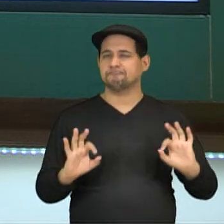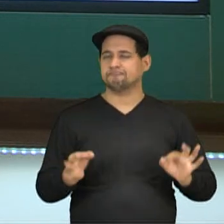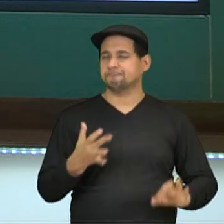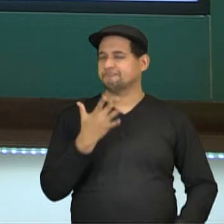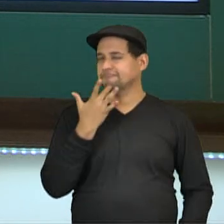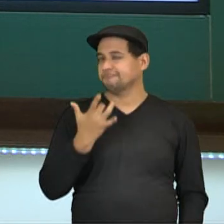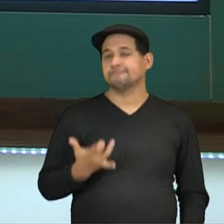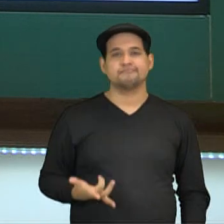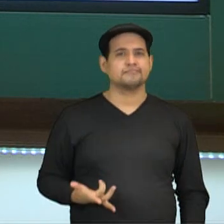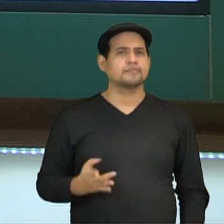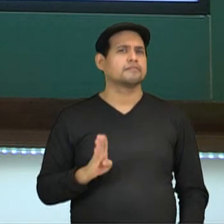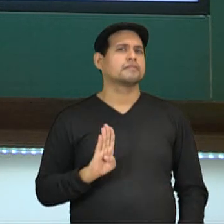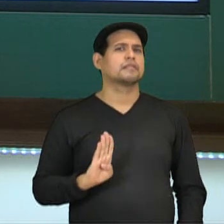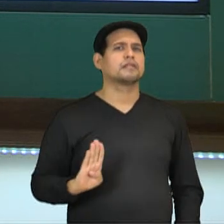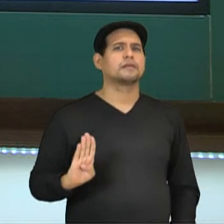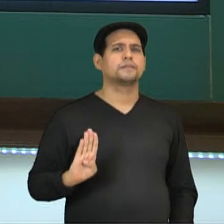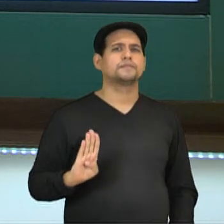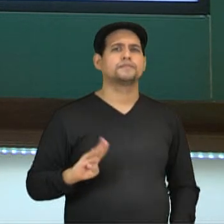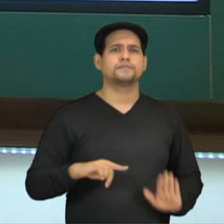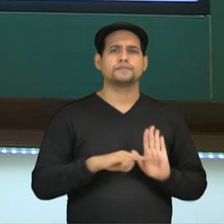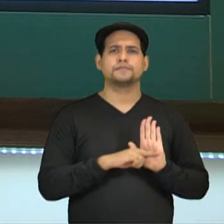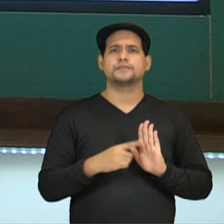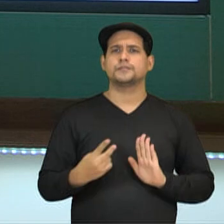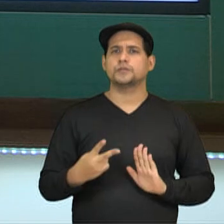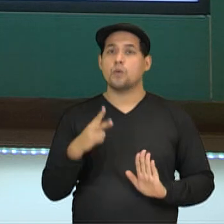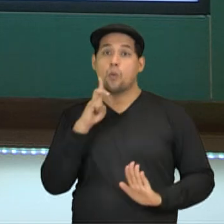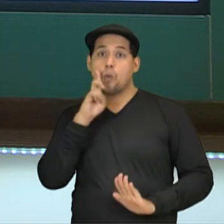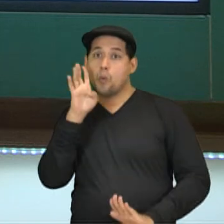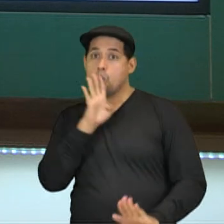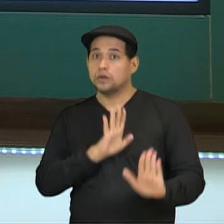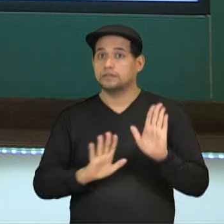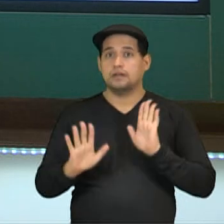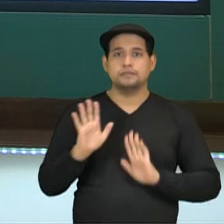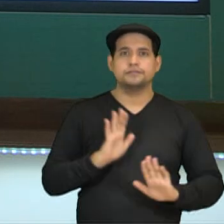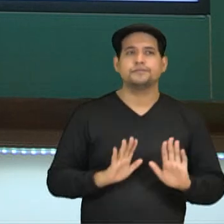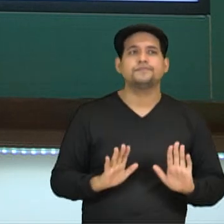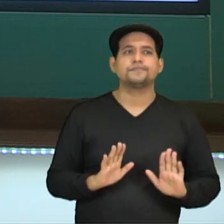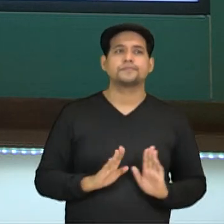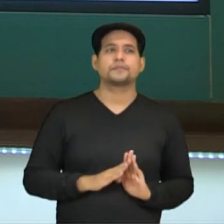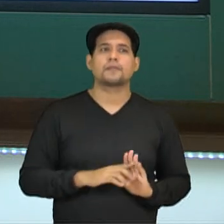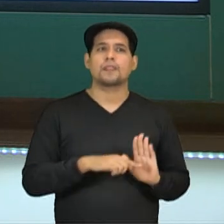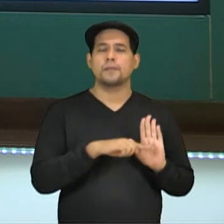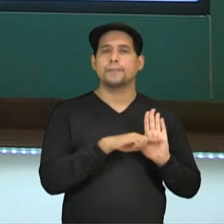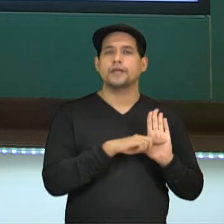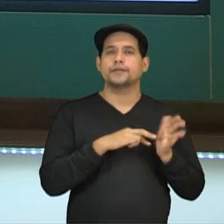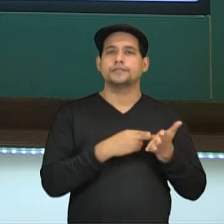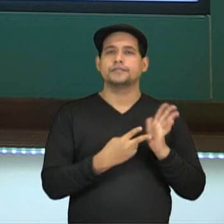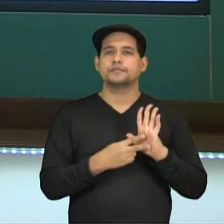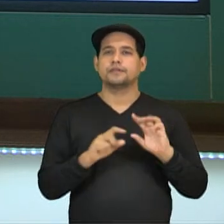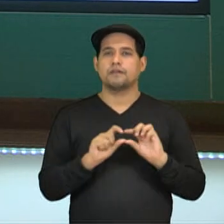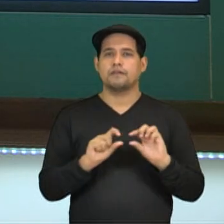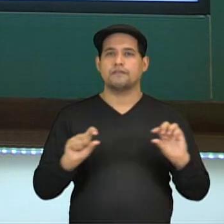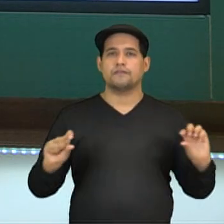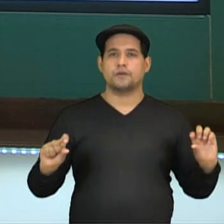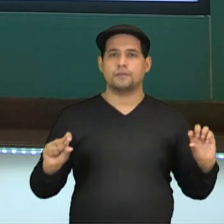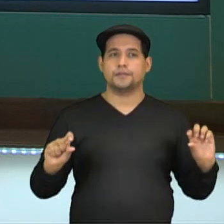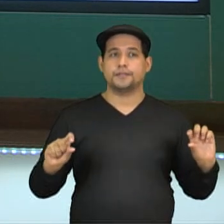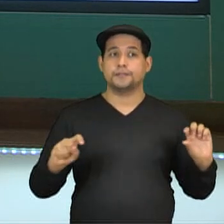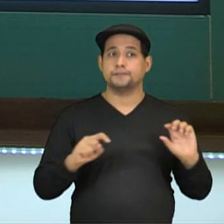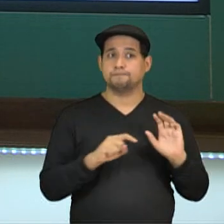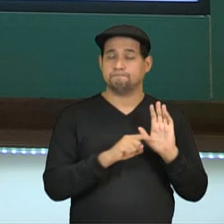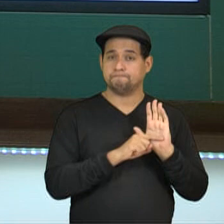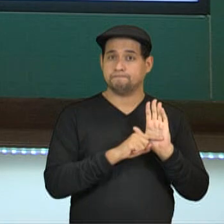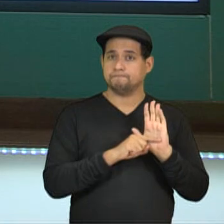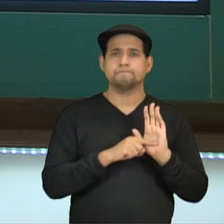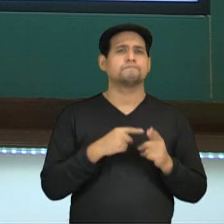molezinha. O B é menos 2, então cuidado com esses sinais só. Esse menos é da fórmula. Esse menos é